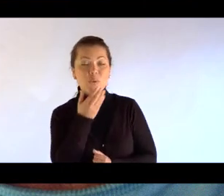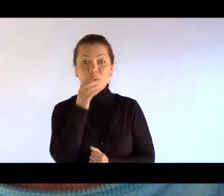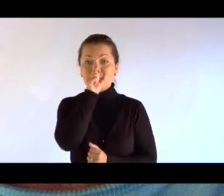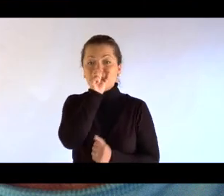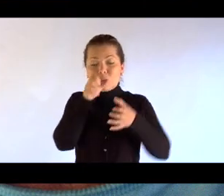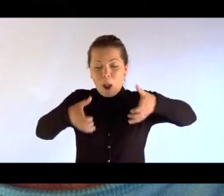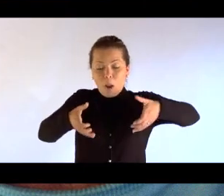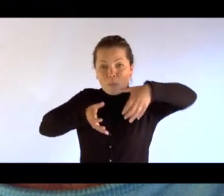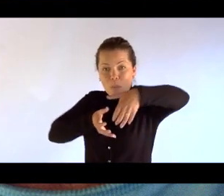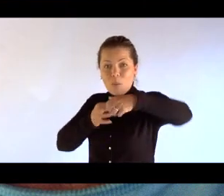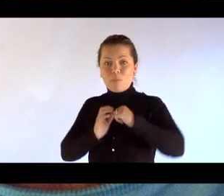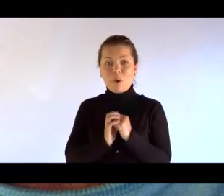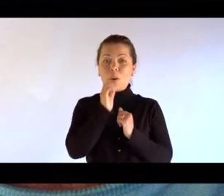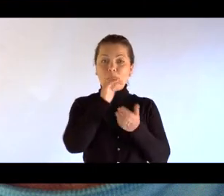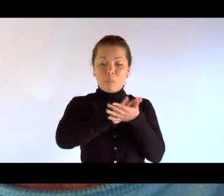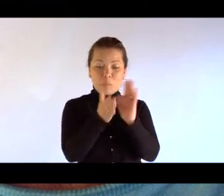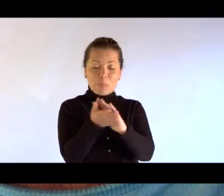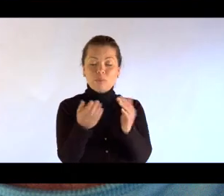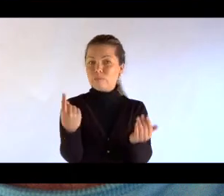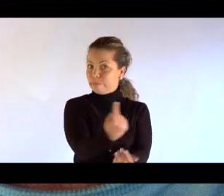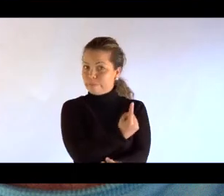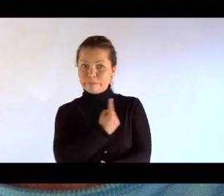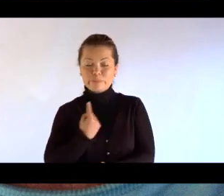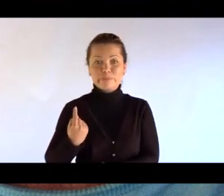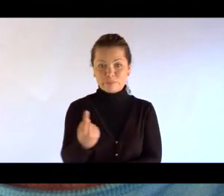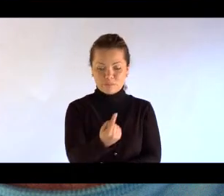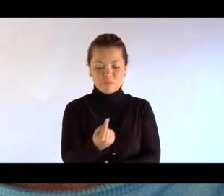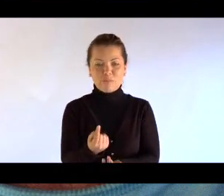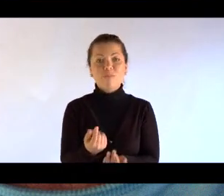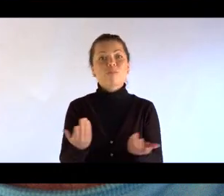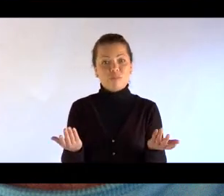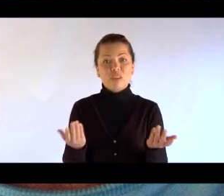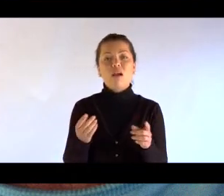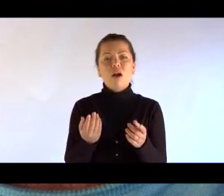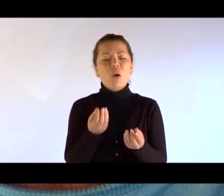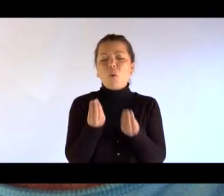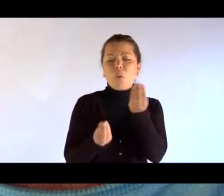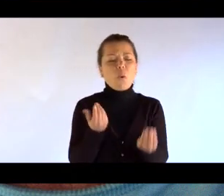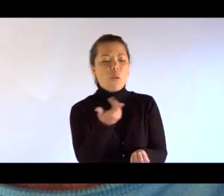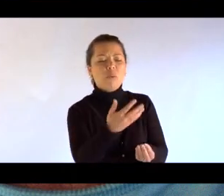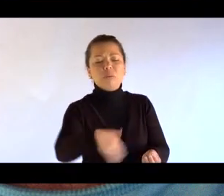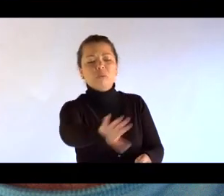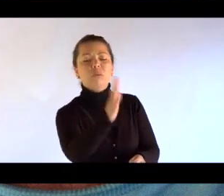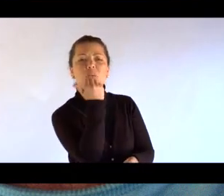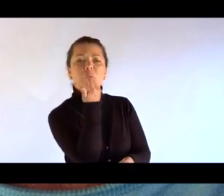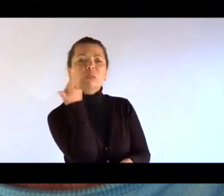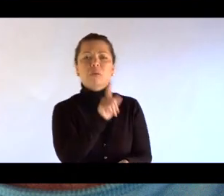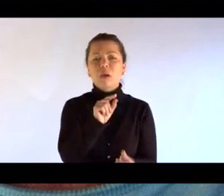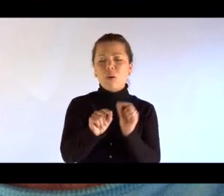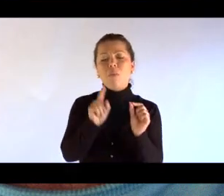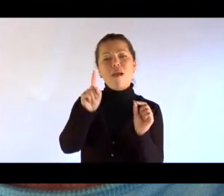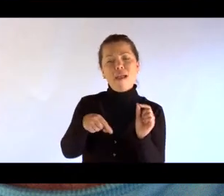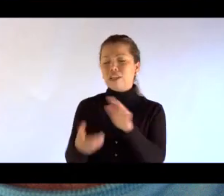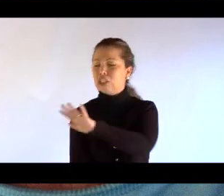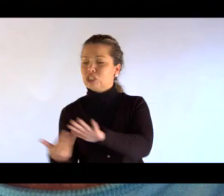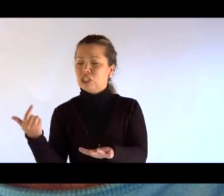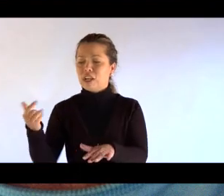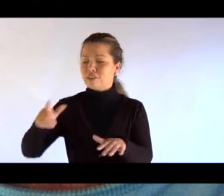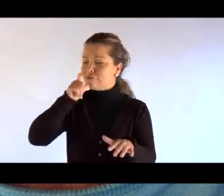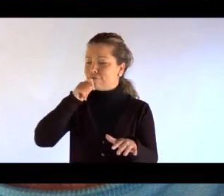as facilidades da vida contemporânea. Sem adotar uma perspectiva nostálgica, a interação entre a tradição